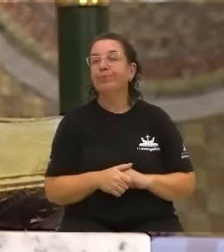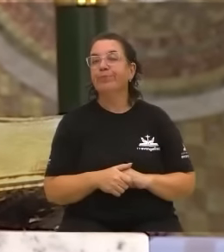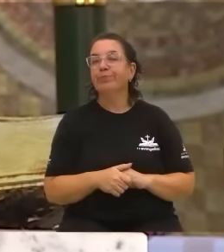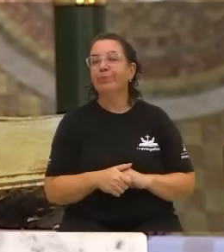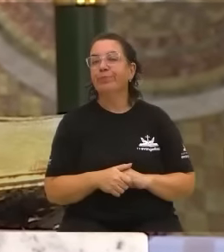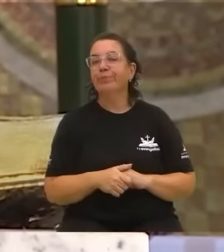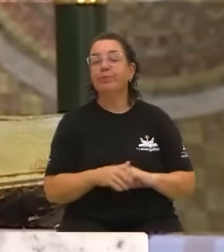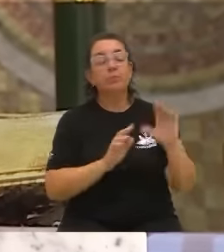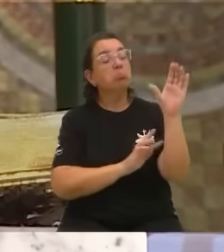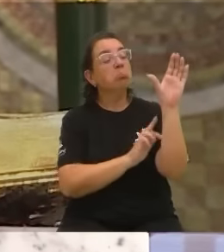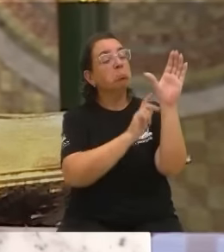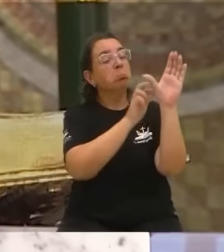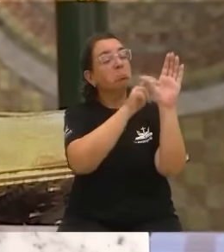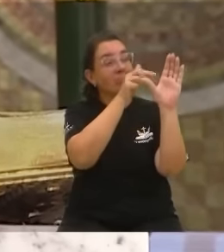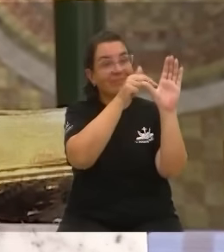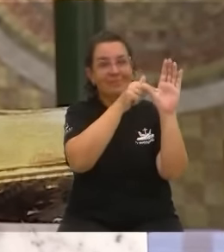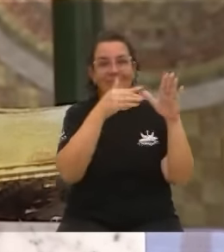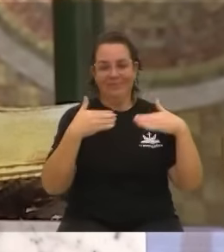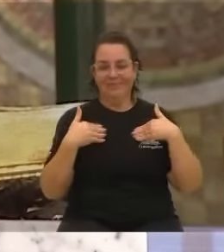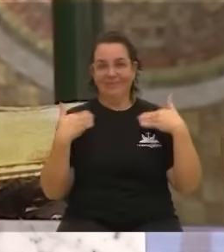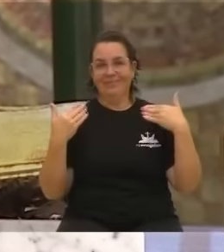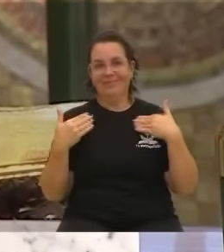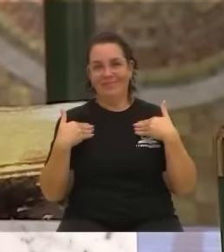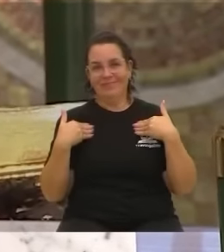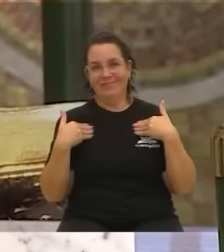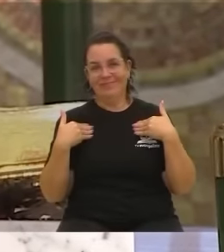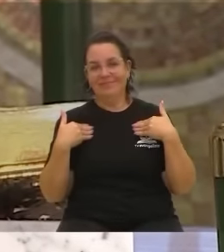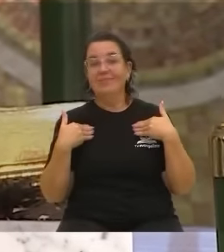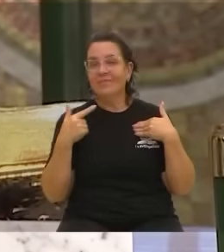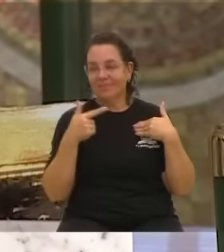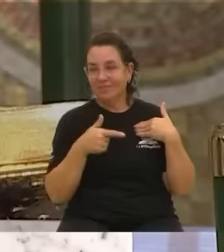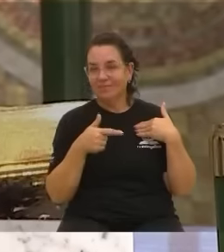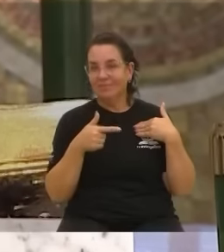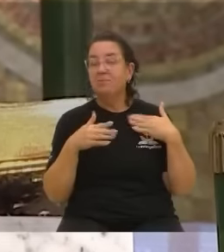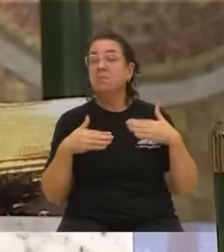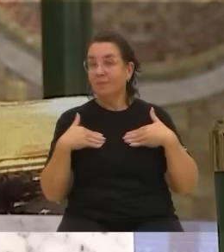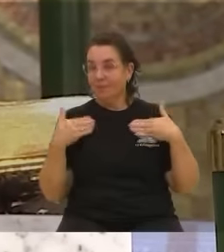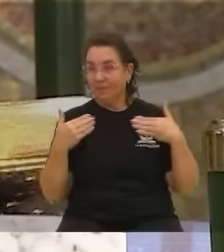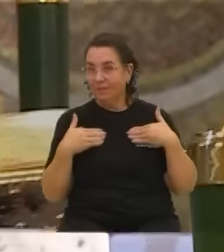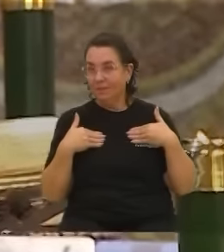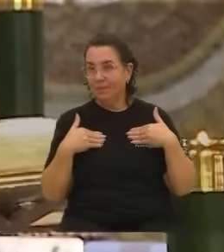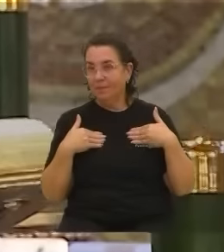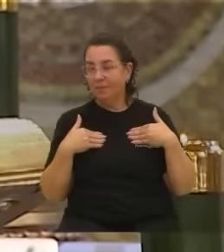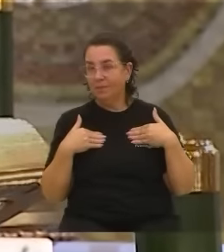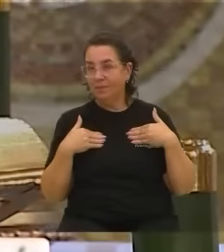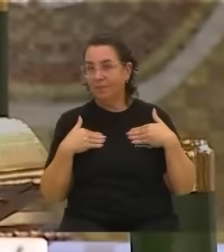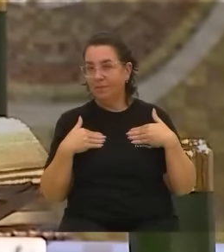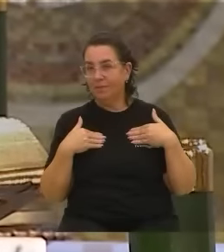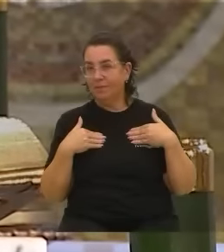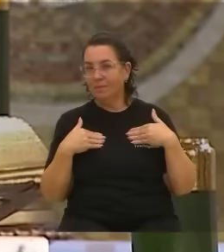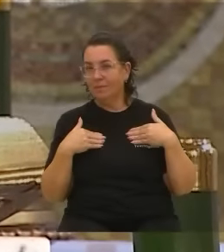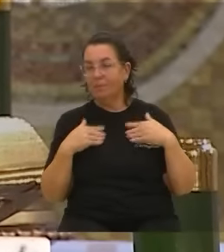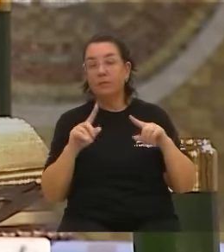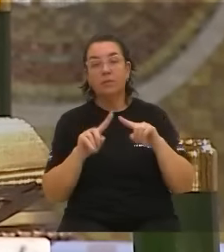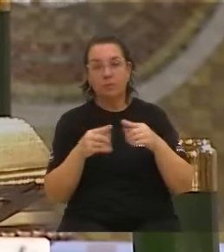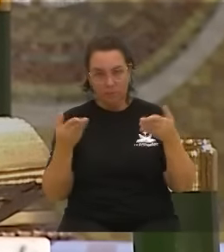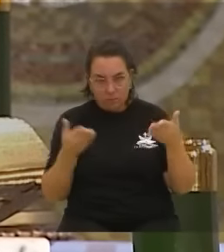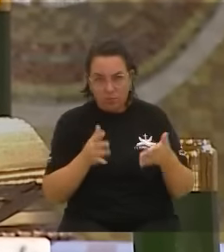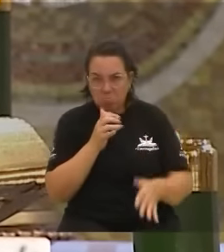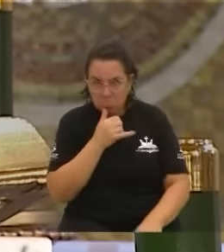Zaqueu está alegre, o impuro está alegre, e quem a partir de agora fica triste?